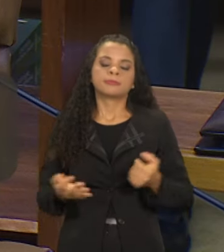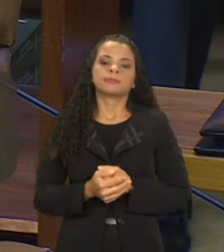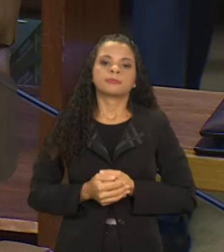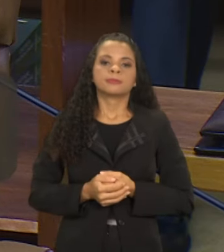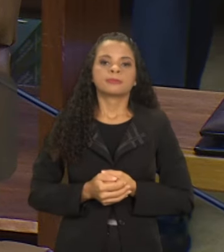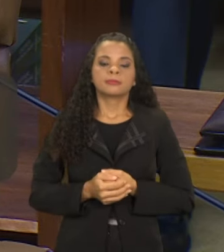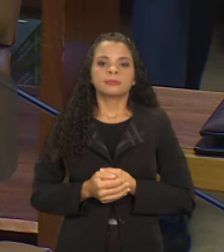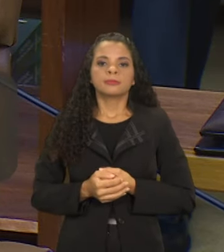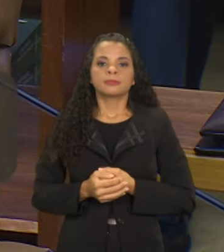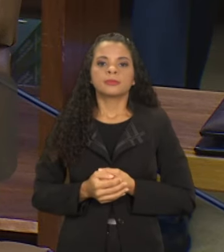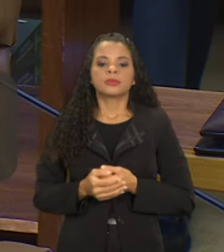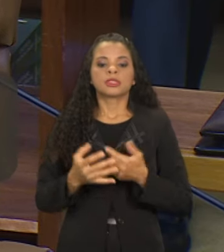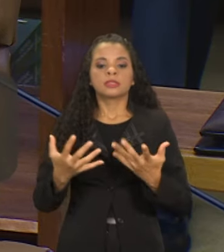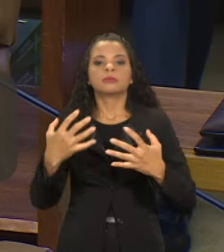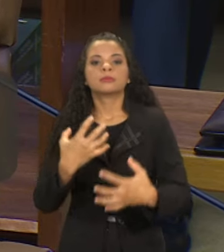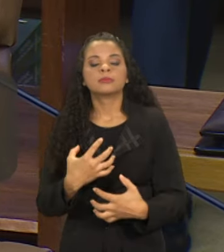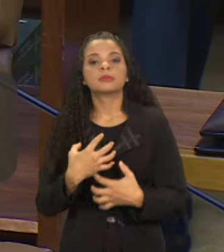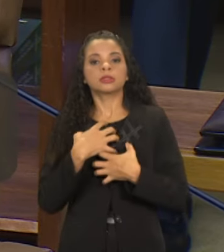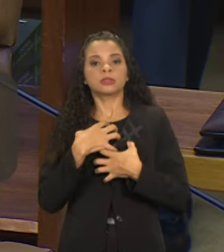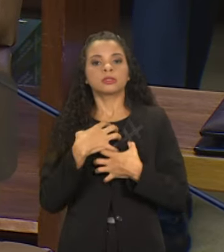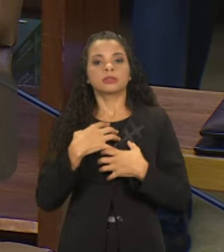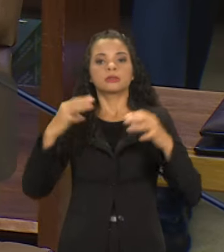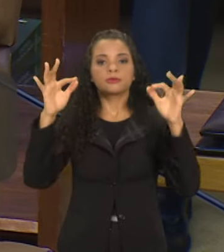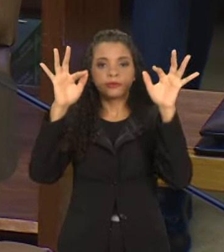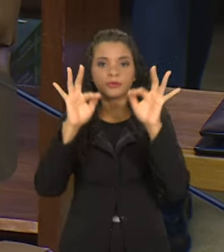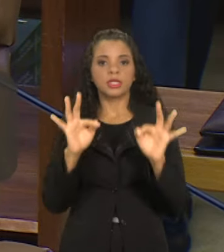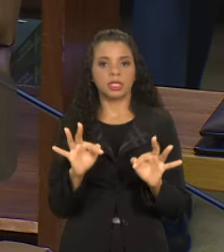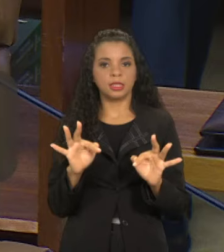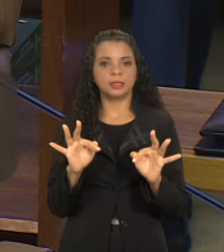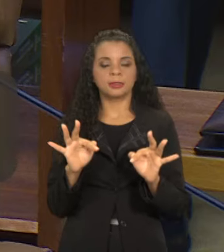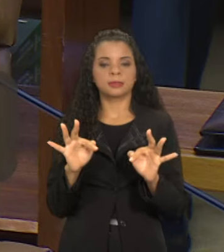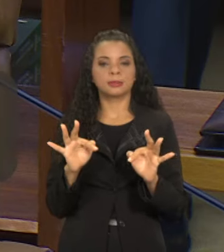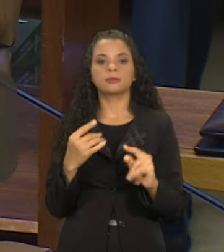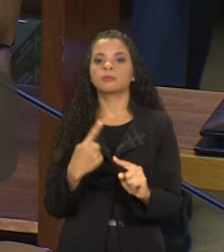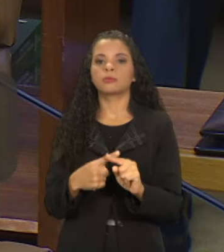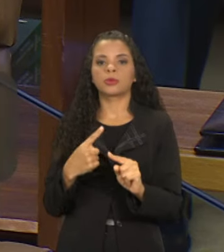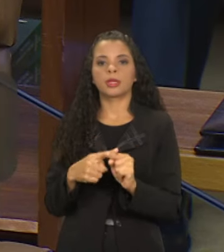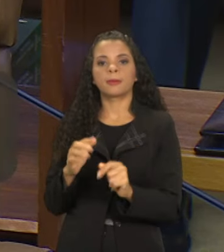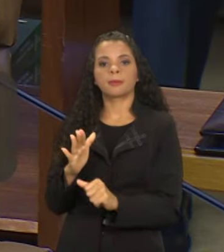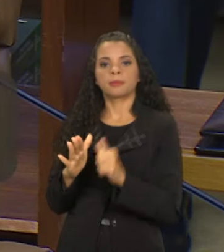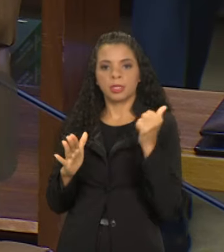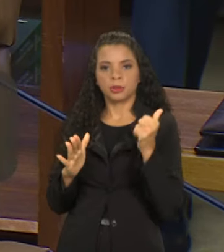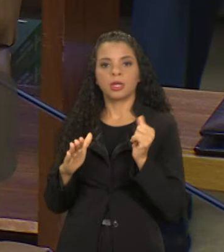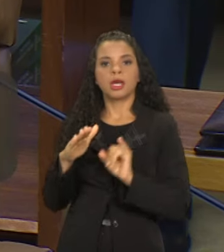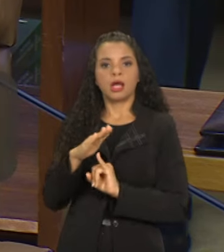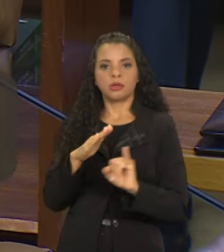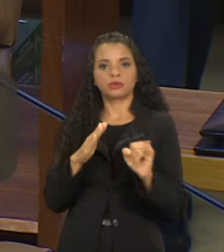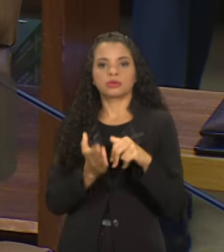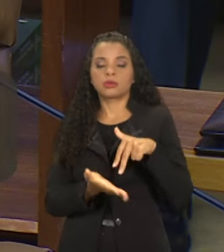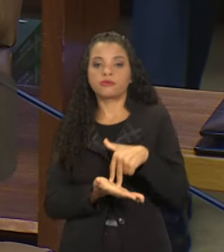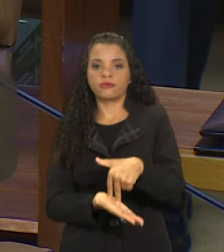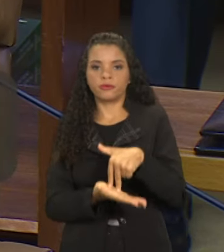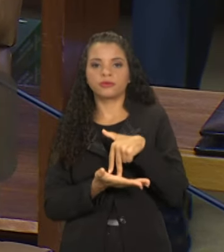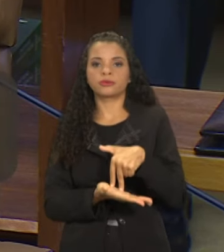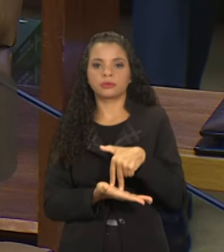E fico muito feliz, senhor presidente, em primeiro lugar, que a institucionalidade prevaleceu, ou seja,